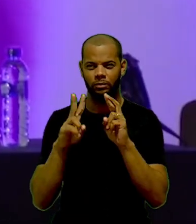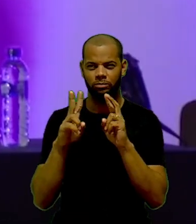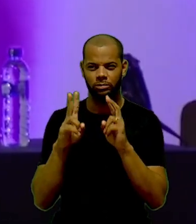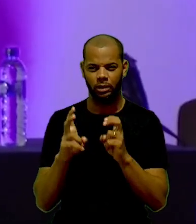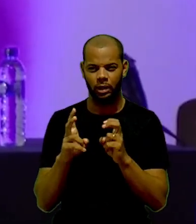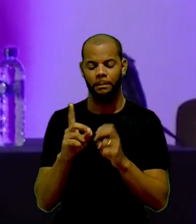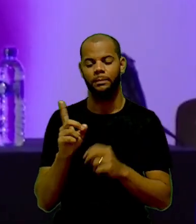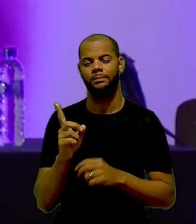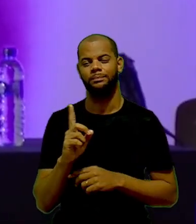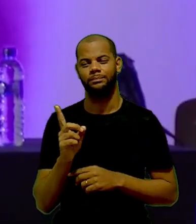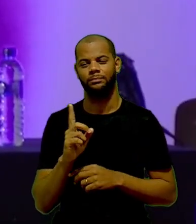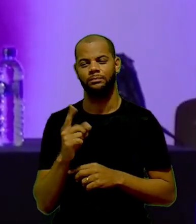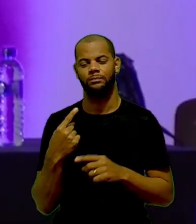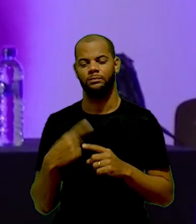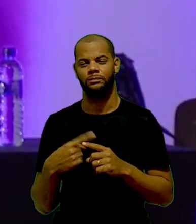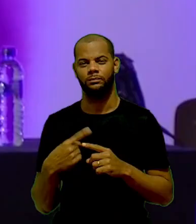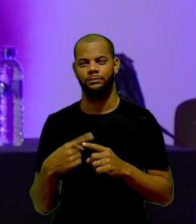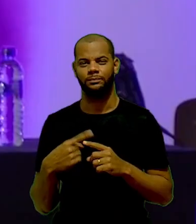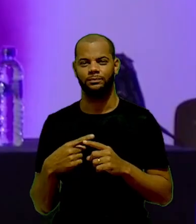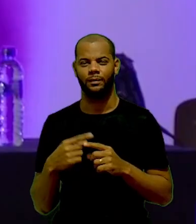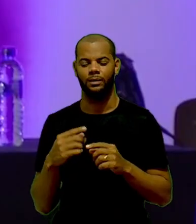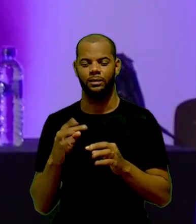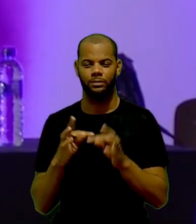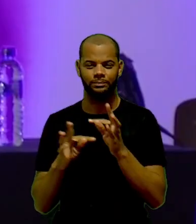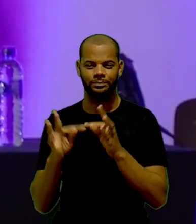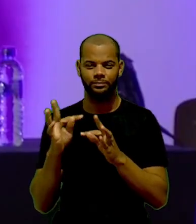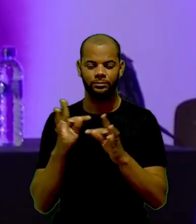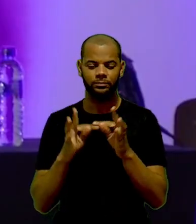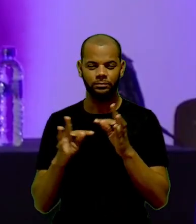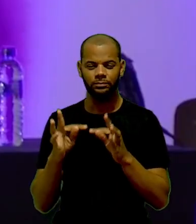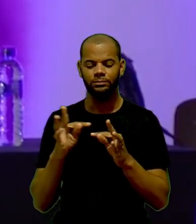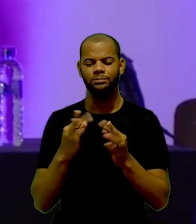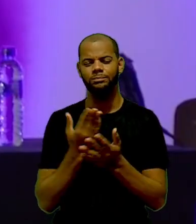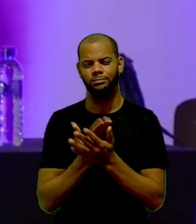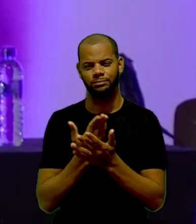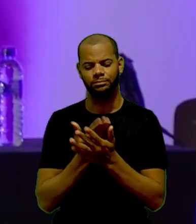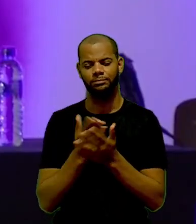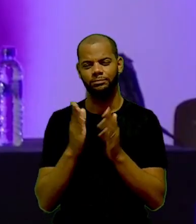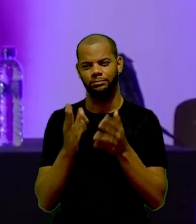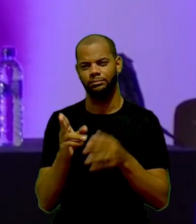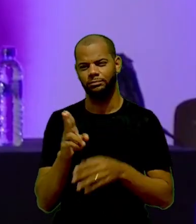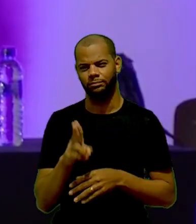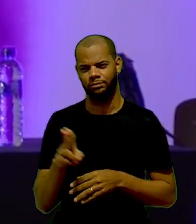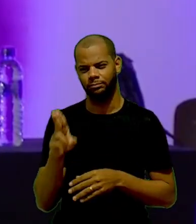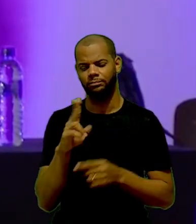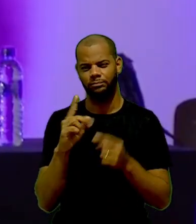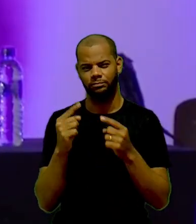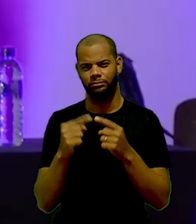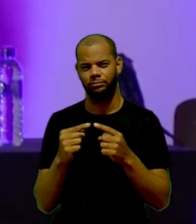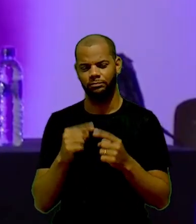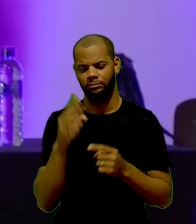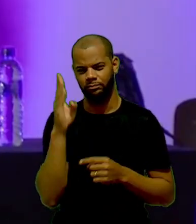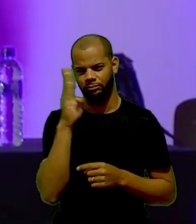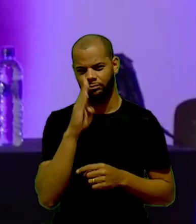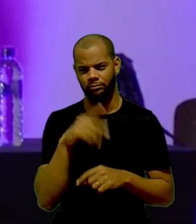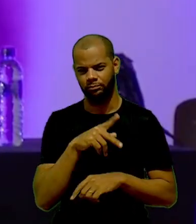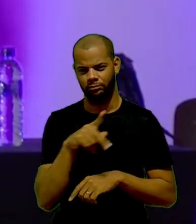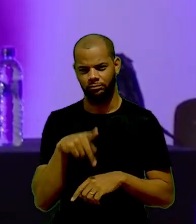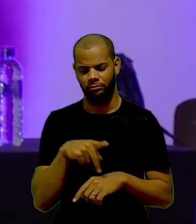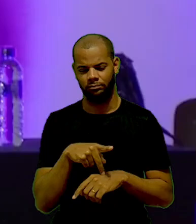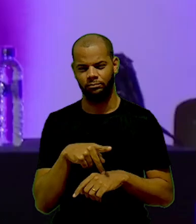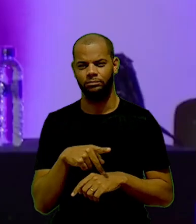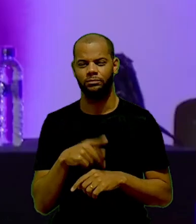porque essa tecnologia já está bem estudada e está sendo muito aplicada no país. Eu vou focar mais